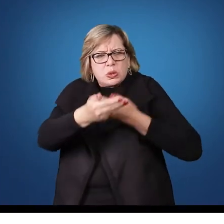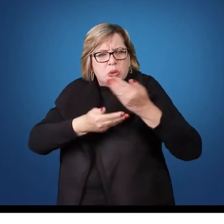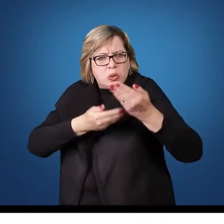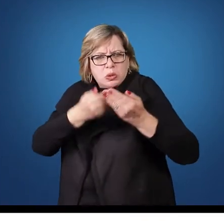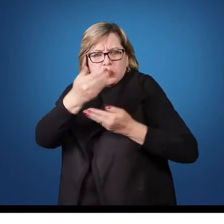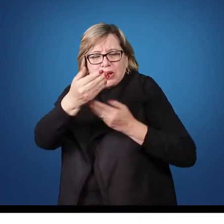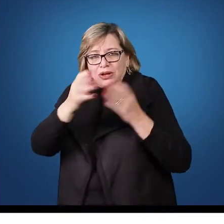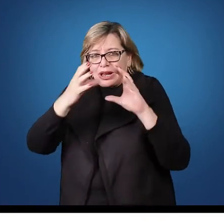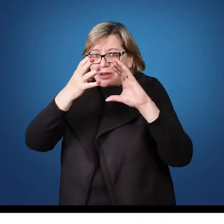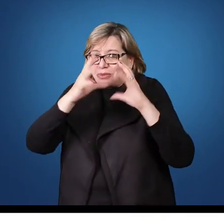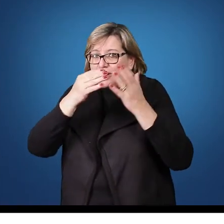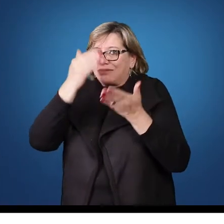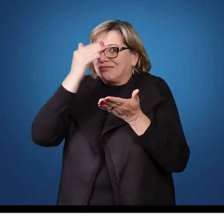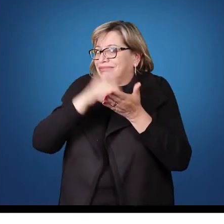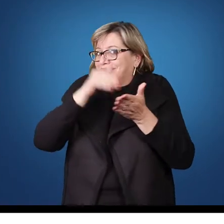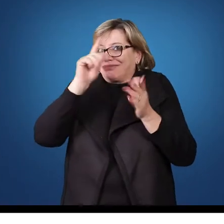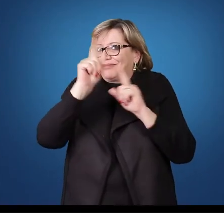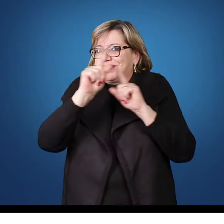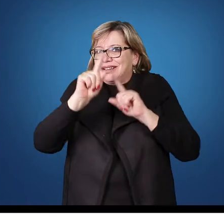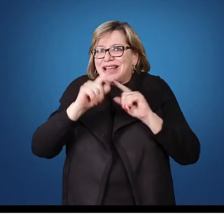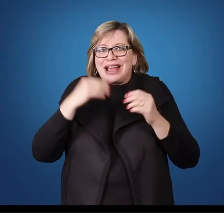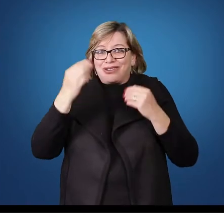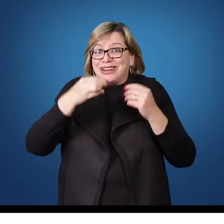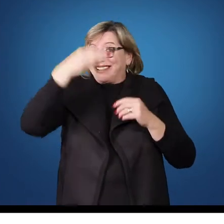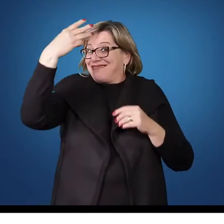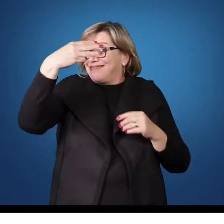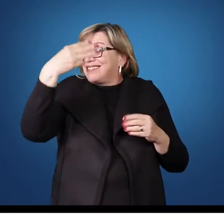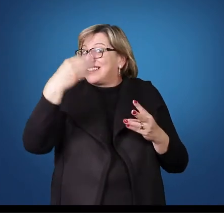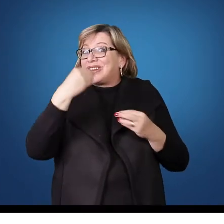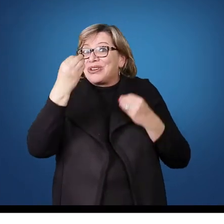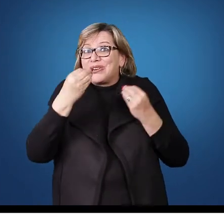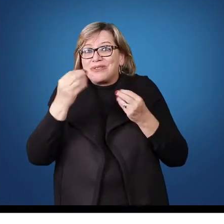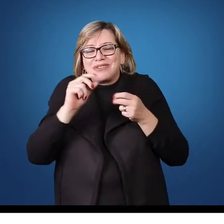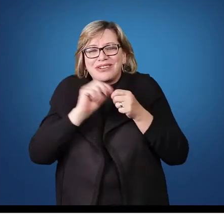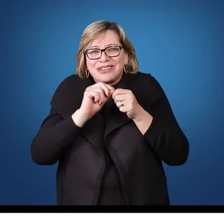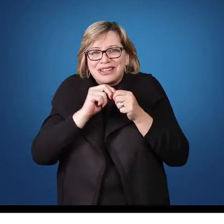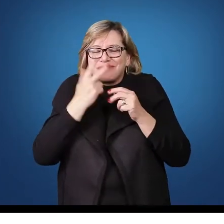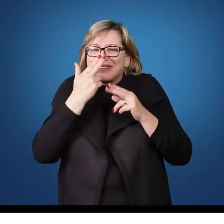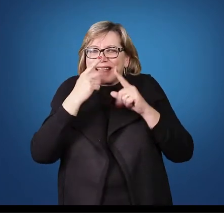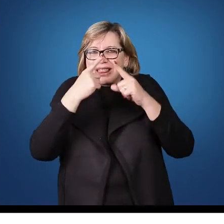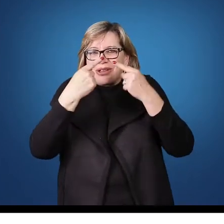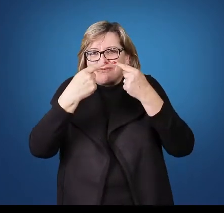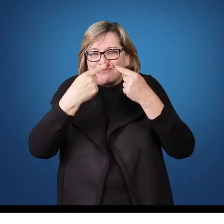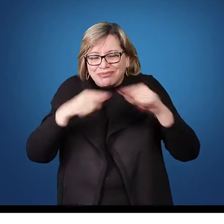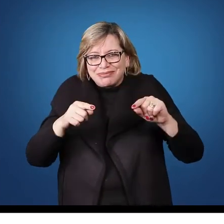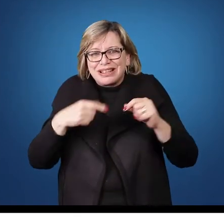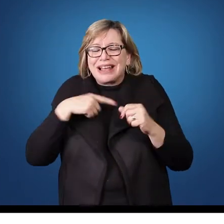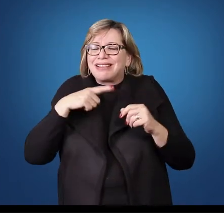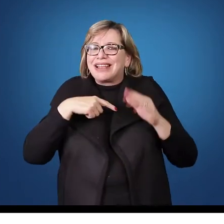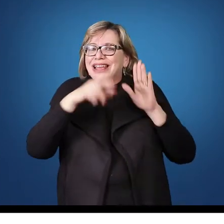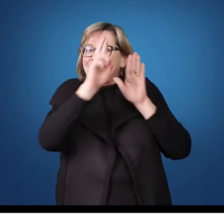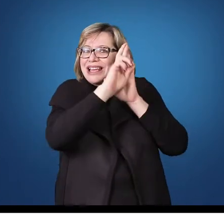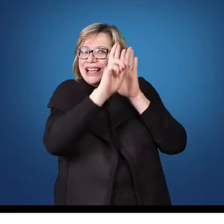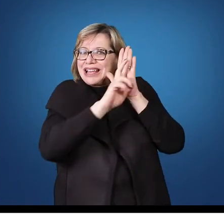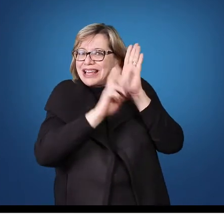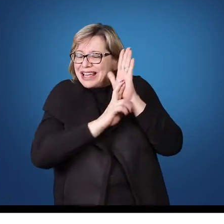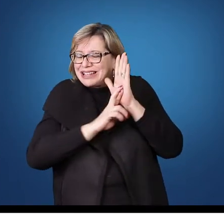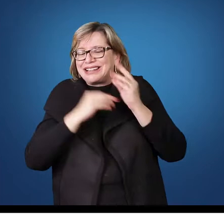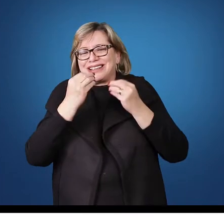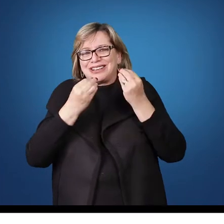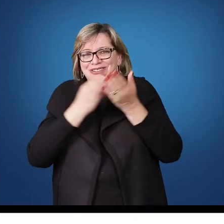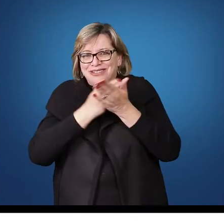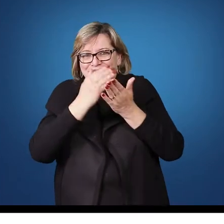cair no chão. Agora, no terceiro estágio, a gente vai alimentar com um momento competitivo, que é colocar uma regrinha onde eles joguem um contra o